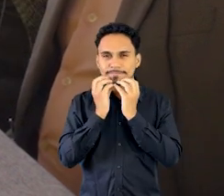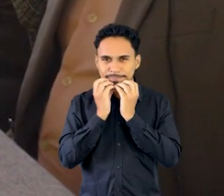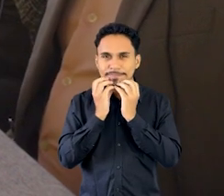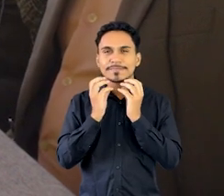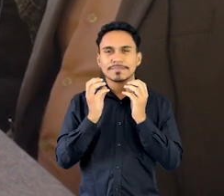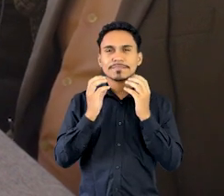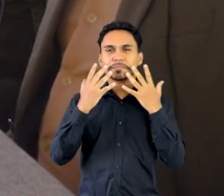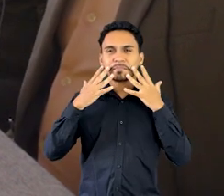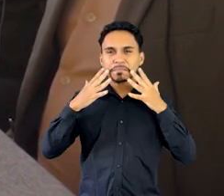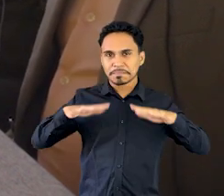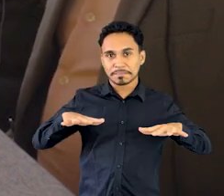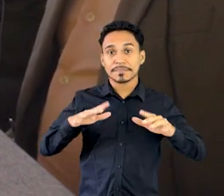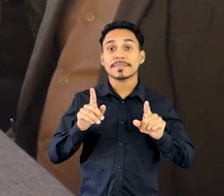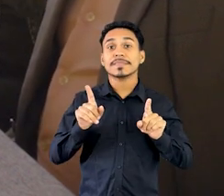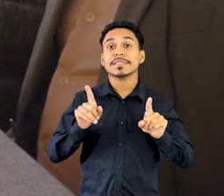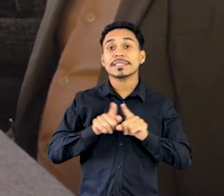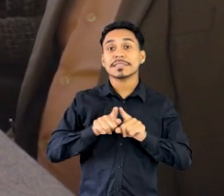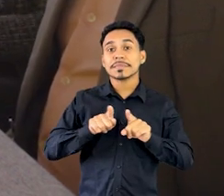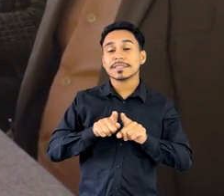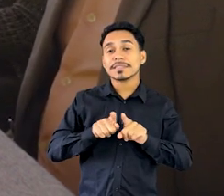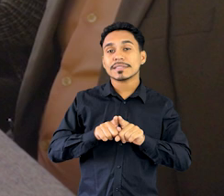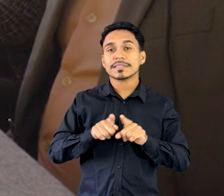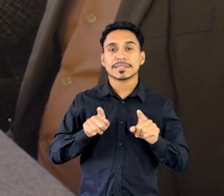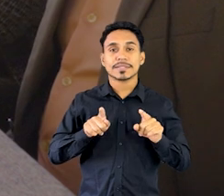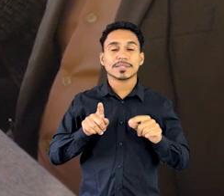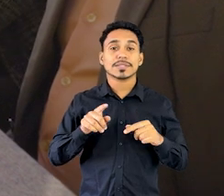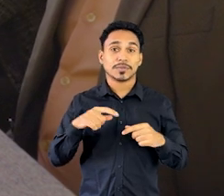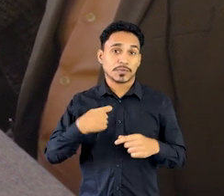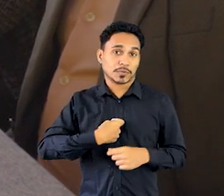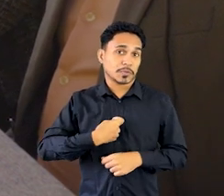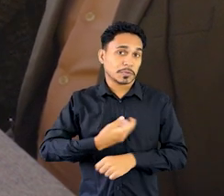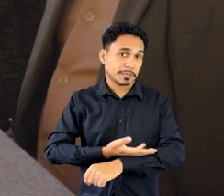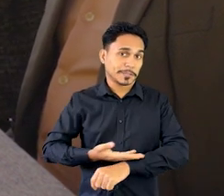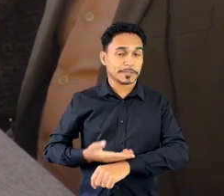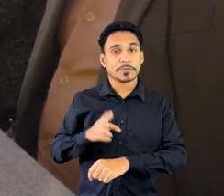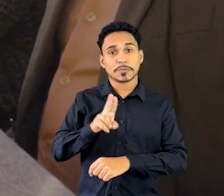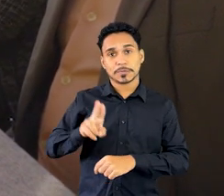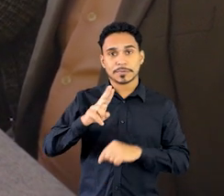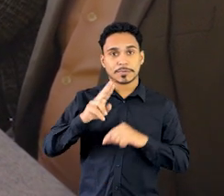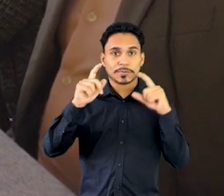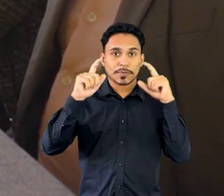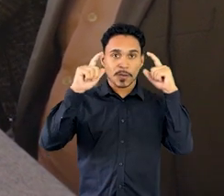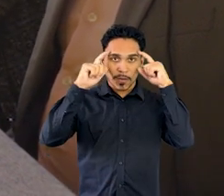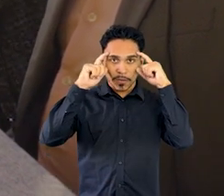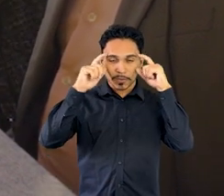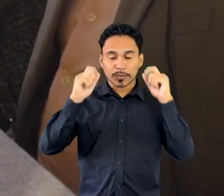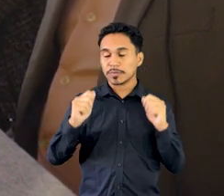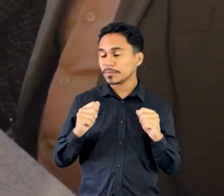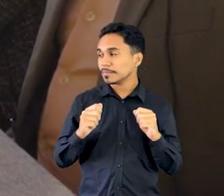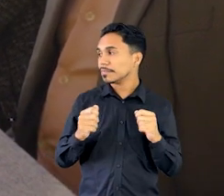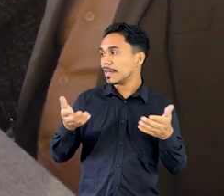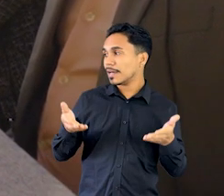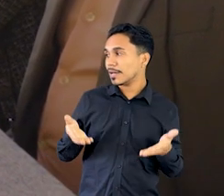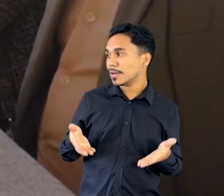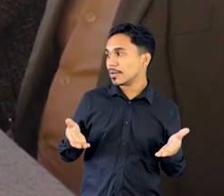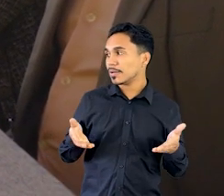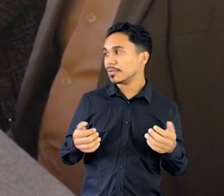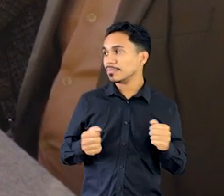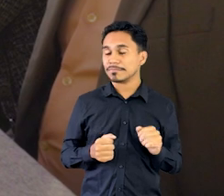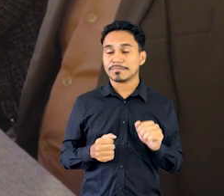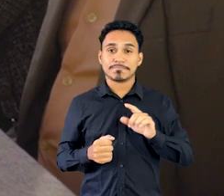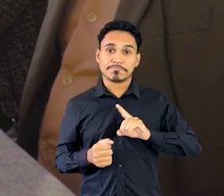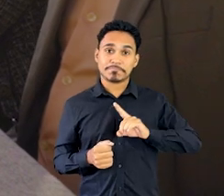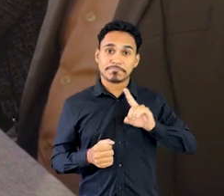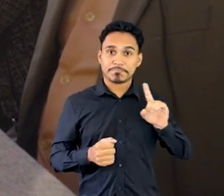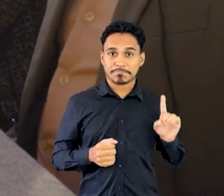estou sou branco e uso óculos então estou a seu ao seu lado direo está ao meu lado direito e a Fernanda ao meu lado isquerdo vamos criar